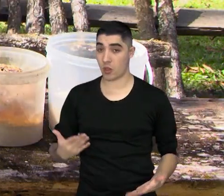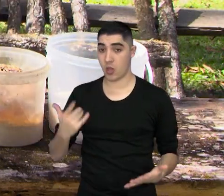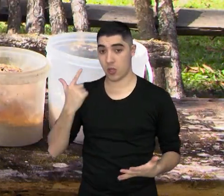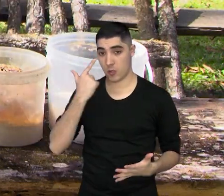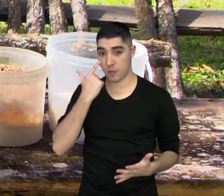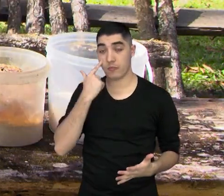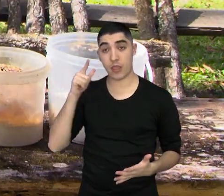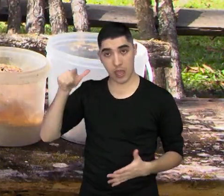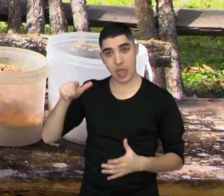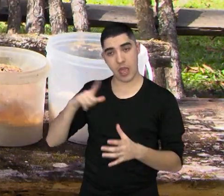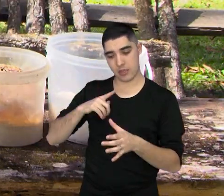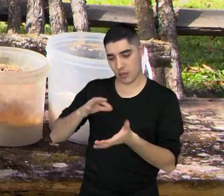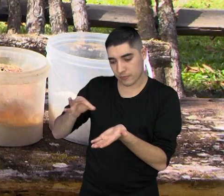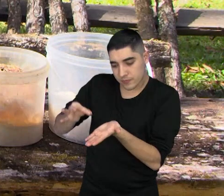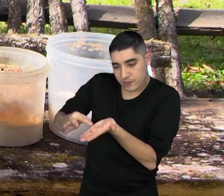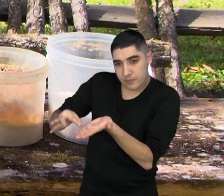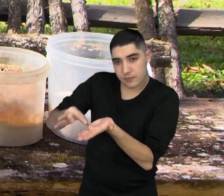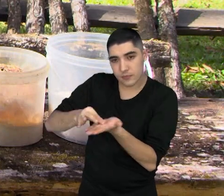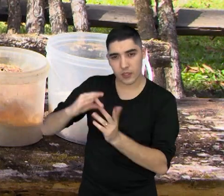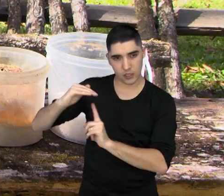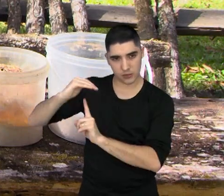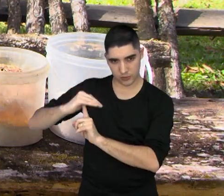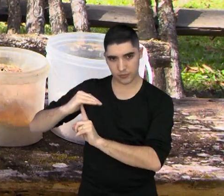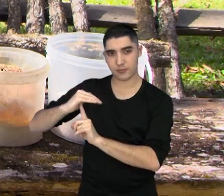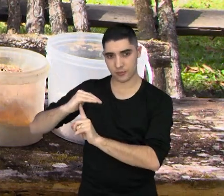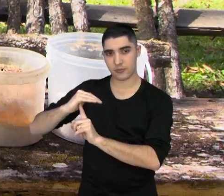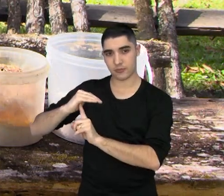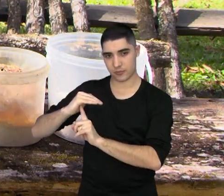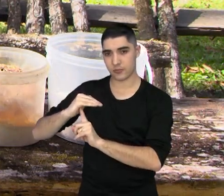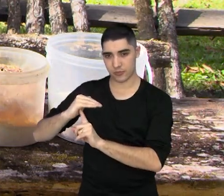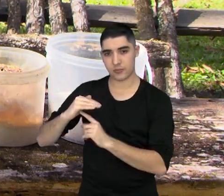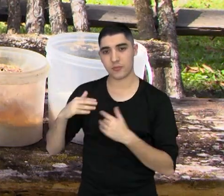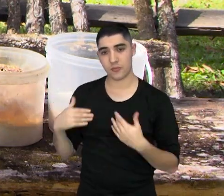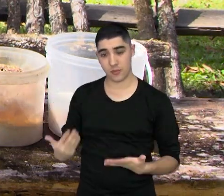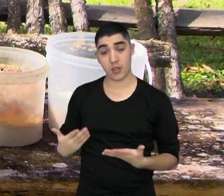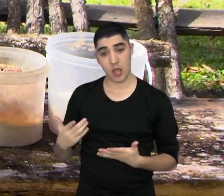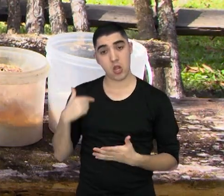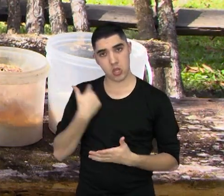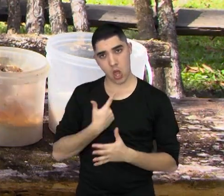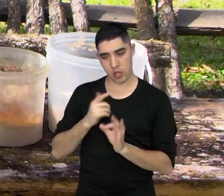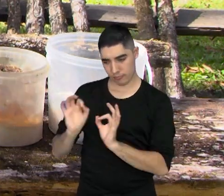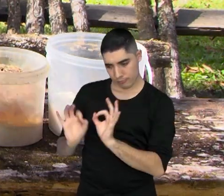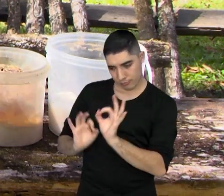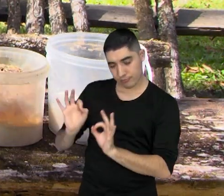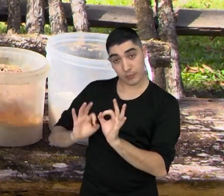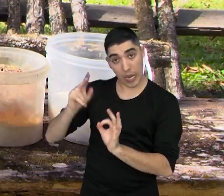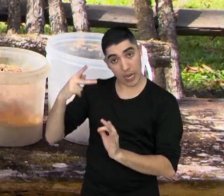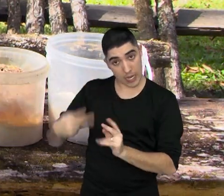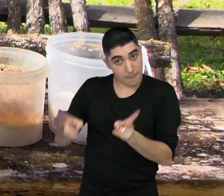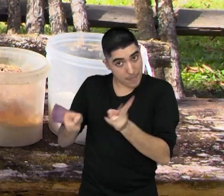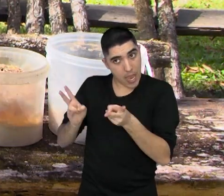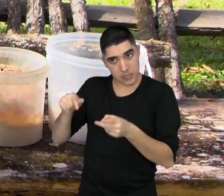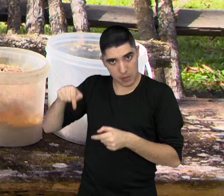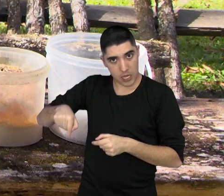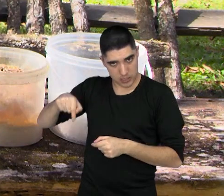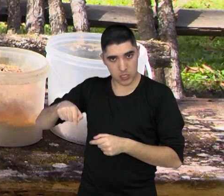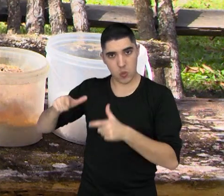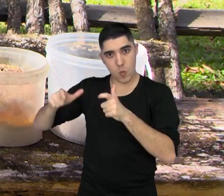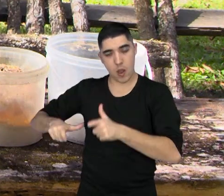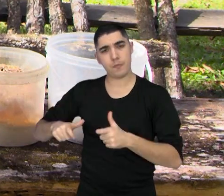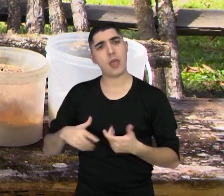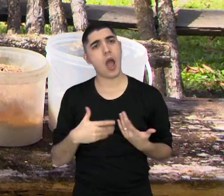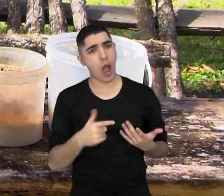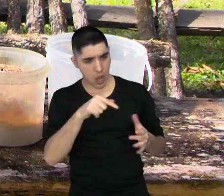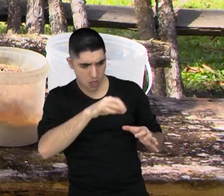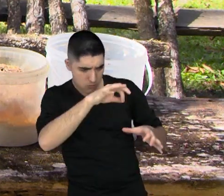aqui é a semente de shiitake. Então, isso nós fazemos aqui no nosso laboratório. Ah, ela